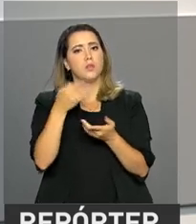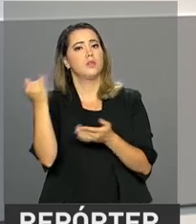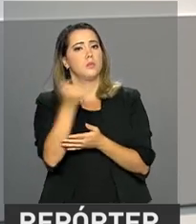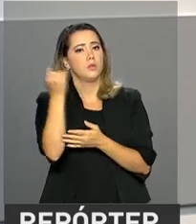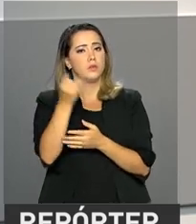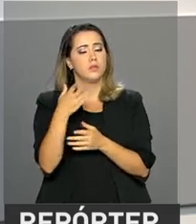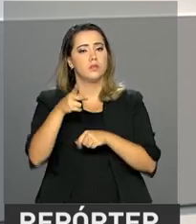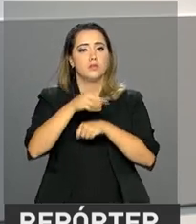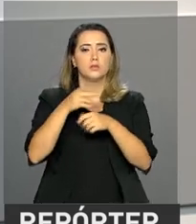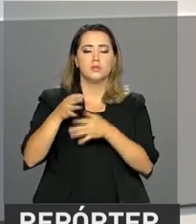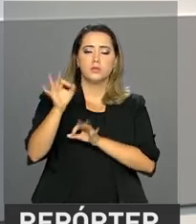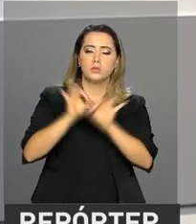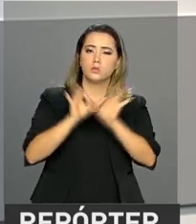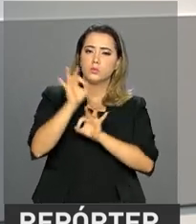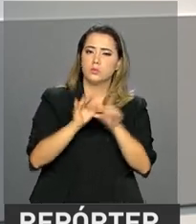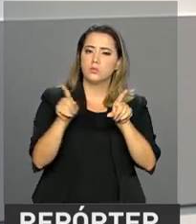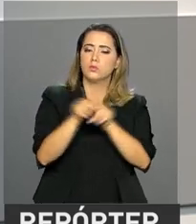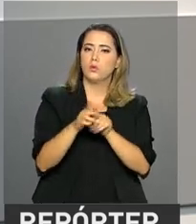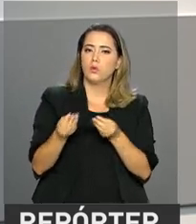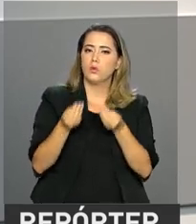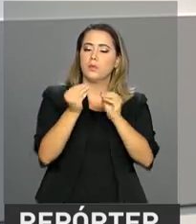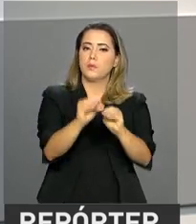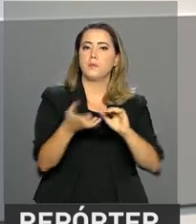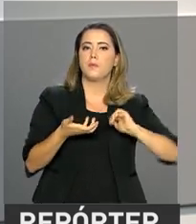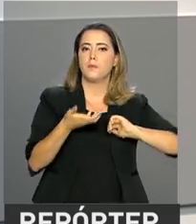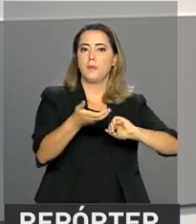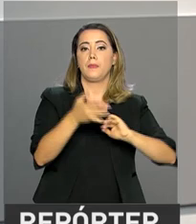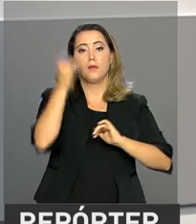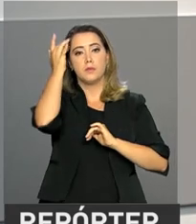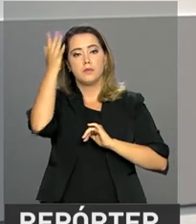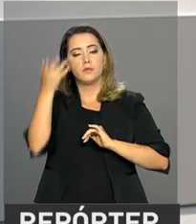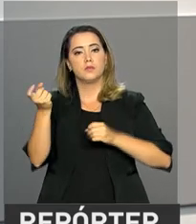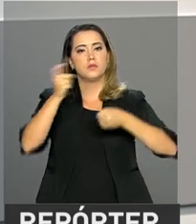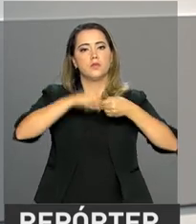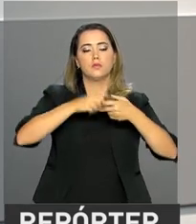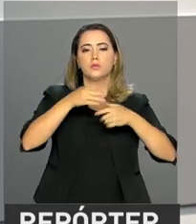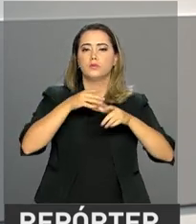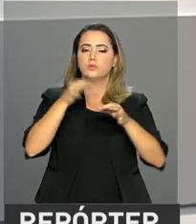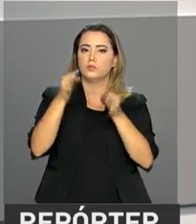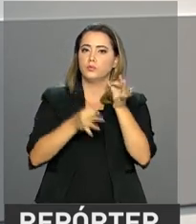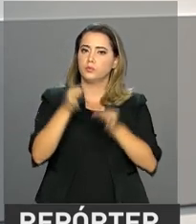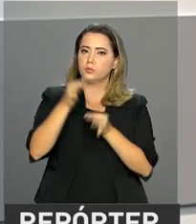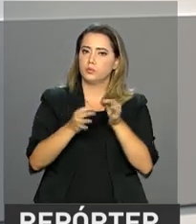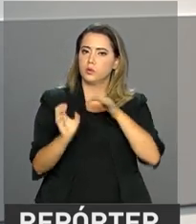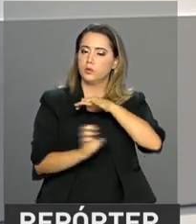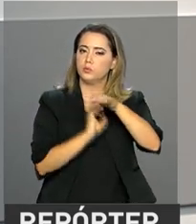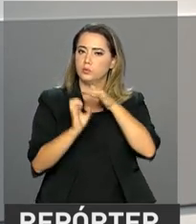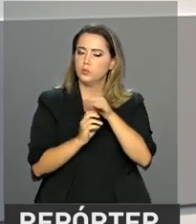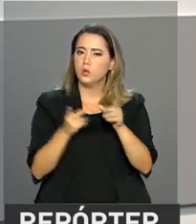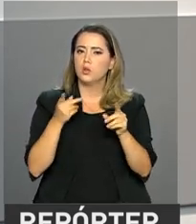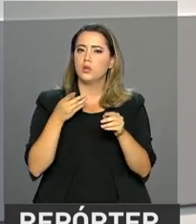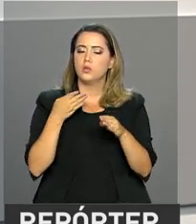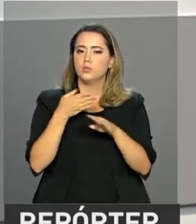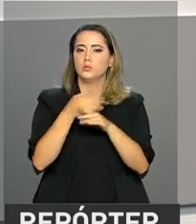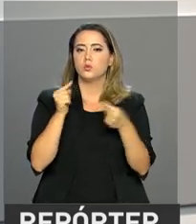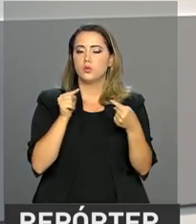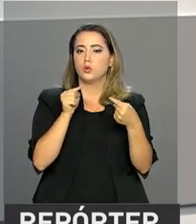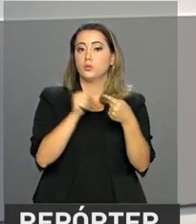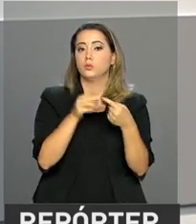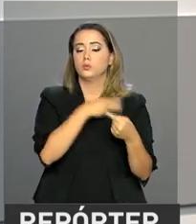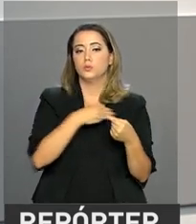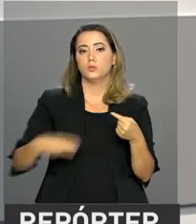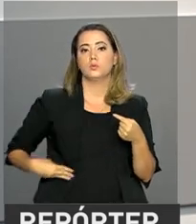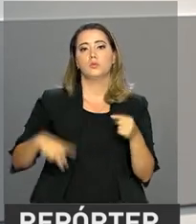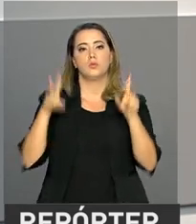que o governo vai encaminhar ao Congresso um projeto para facilitar a recuperação judicial de empresas. De acordo com o ministro, o tema é